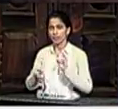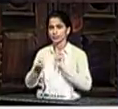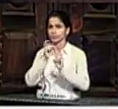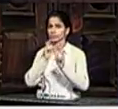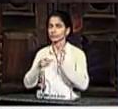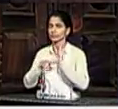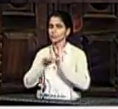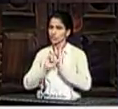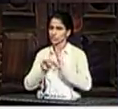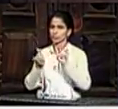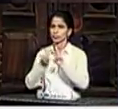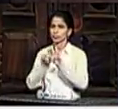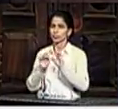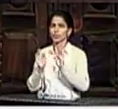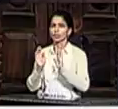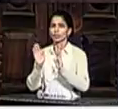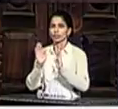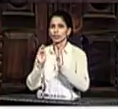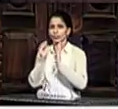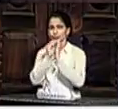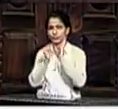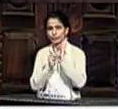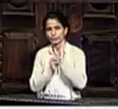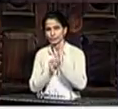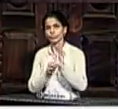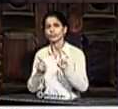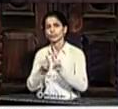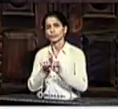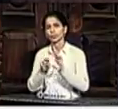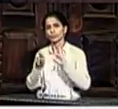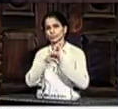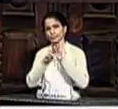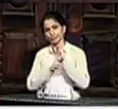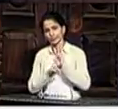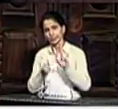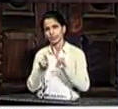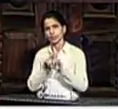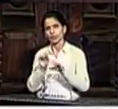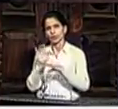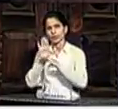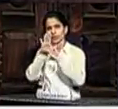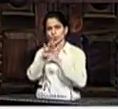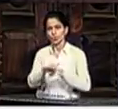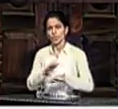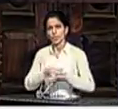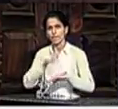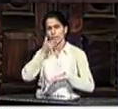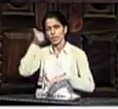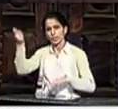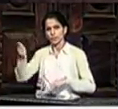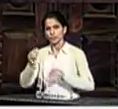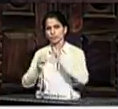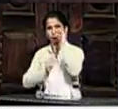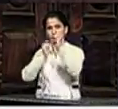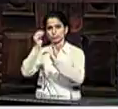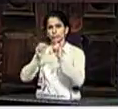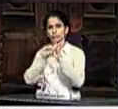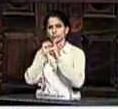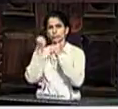aprovou aperfeiçoando, aprovou criando um mecanismo que impulsionasse o desenvolvimento